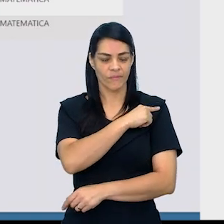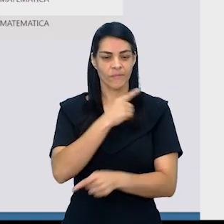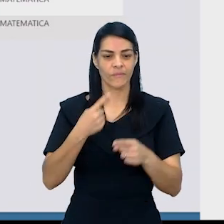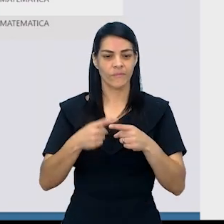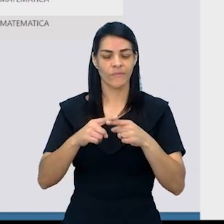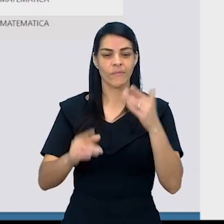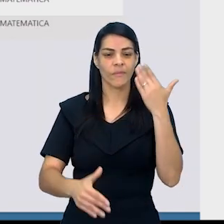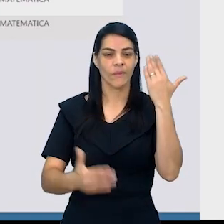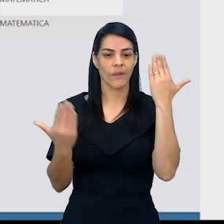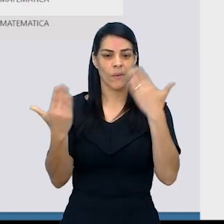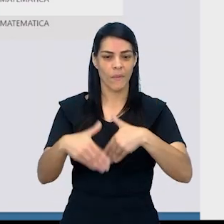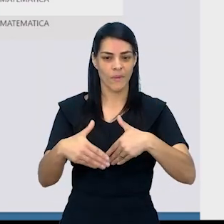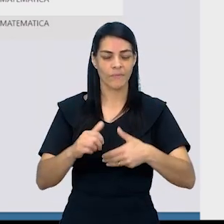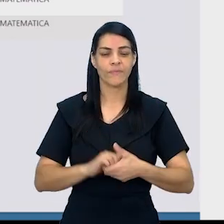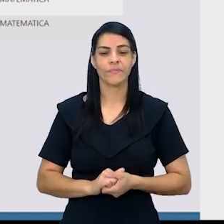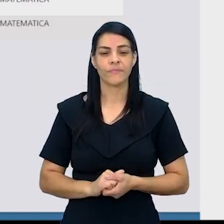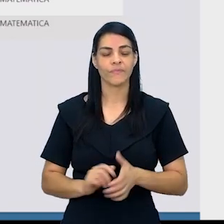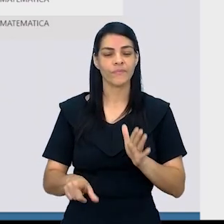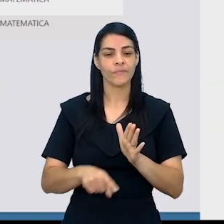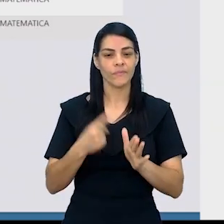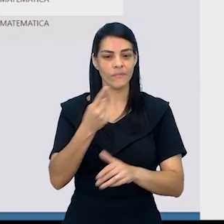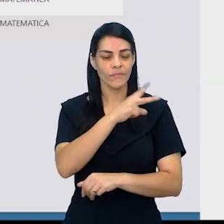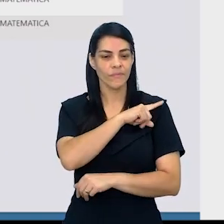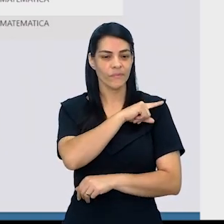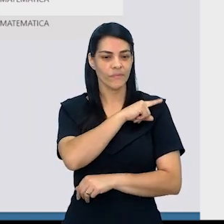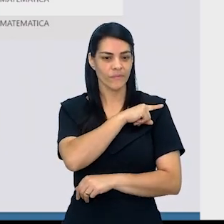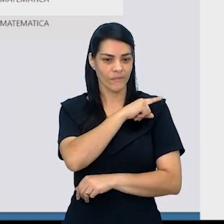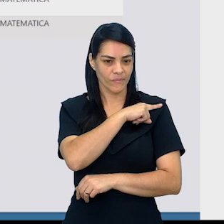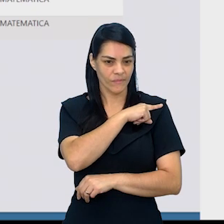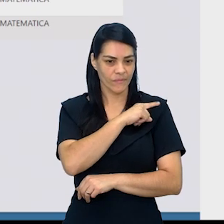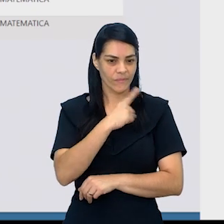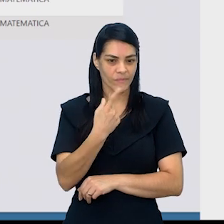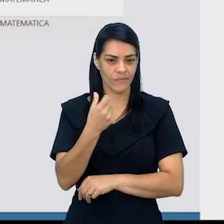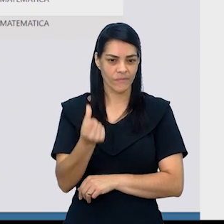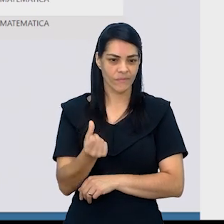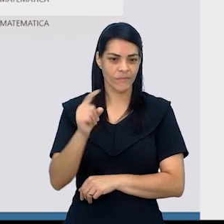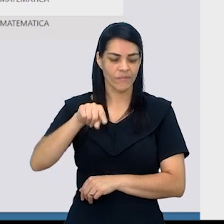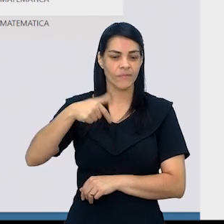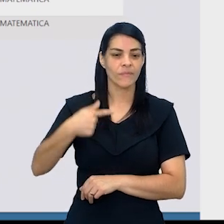exatamente Então a primeira série aí 16,7